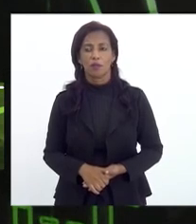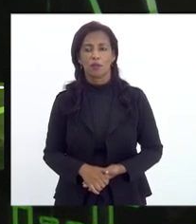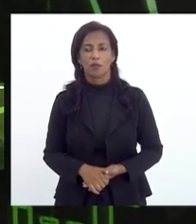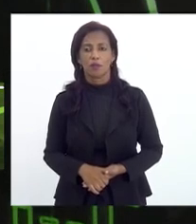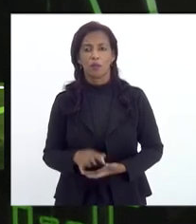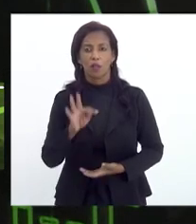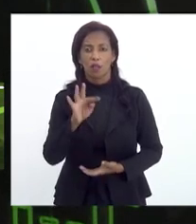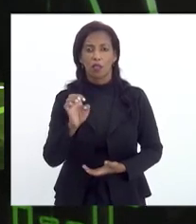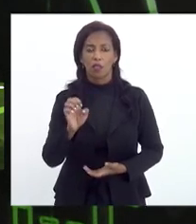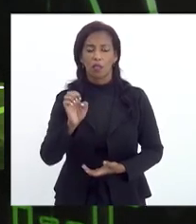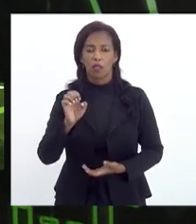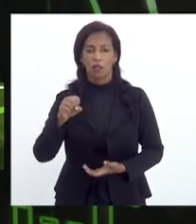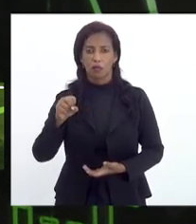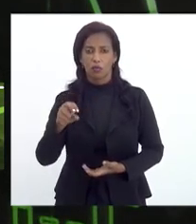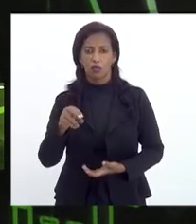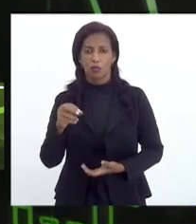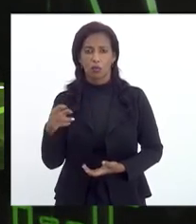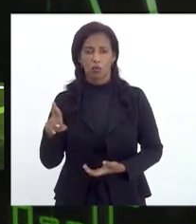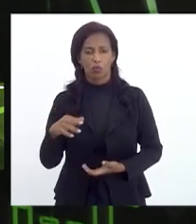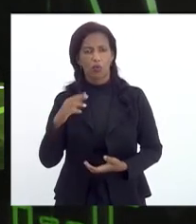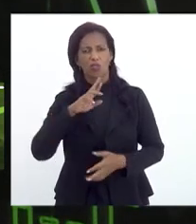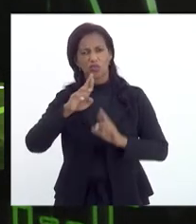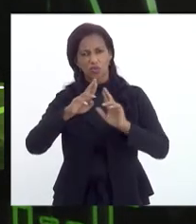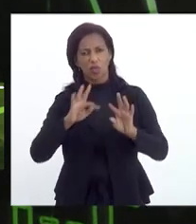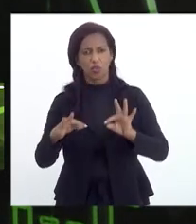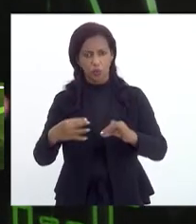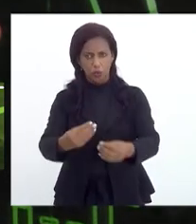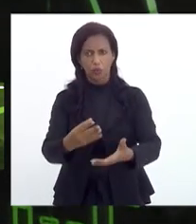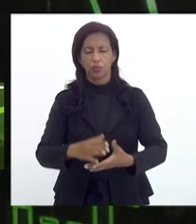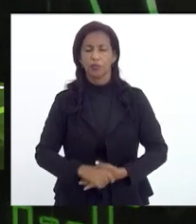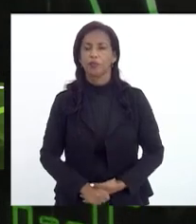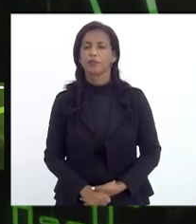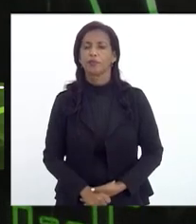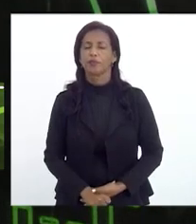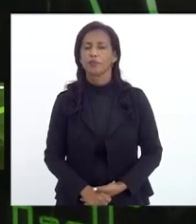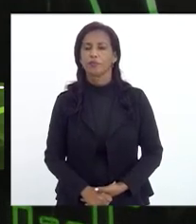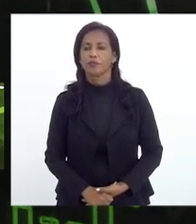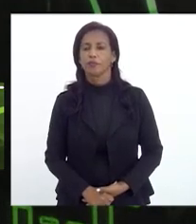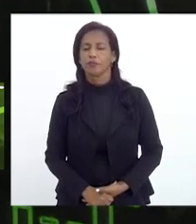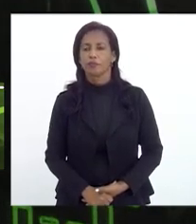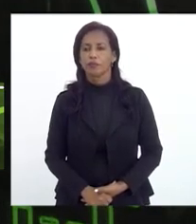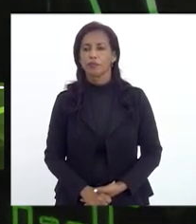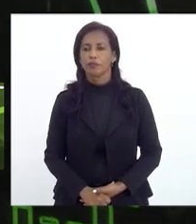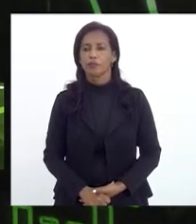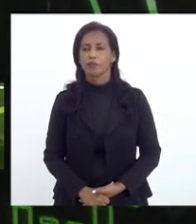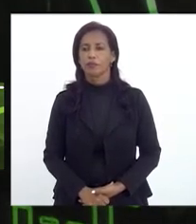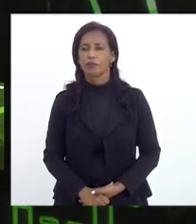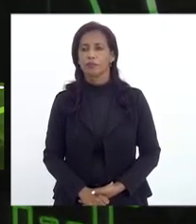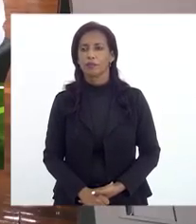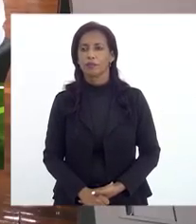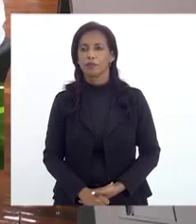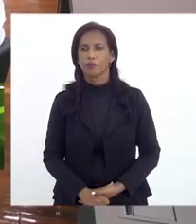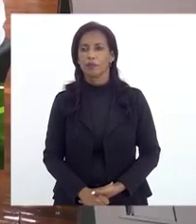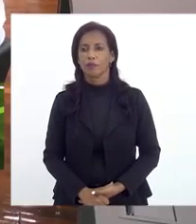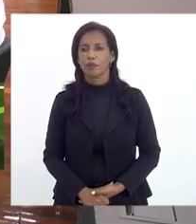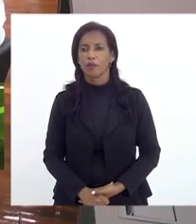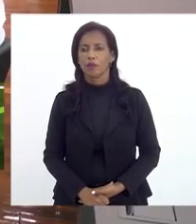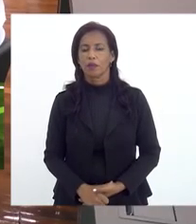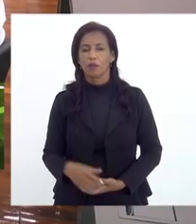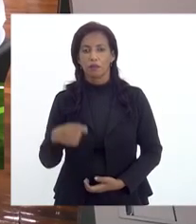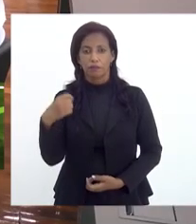Tesouro Nacional Eu acho que eu respondi Tudo Não sei se ficou faltando Alguém São duas coisas Distintas A meu ver